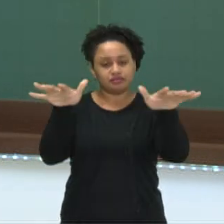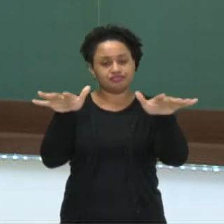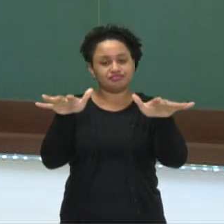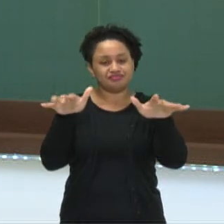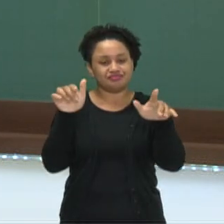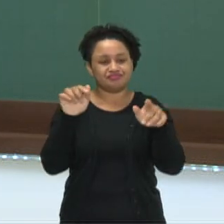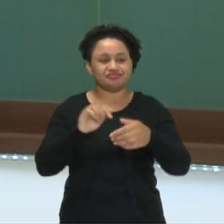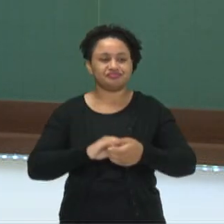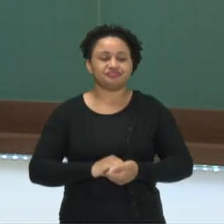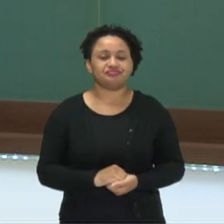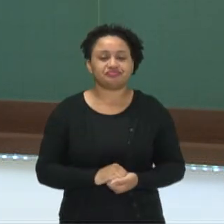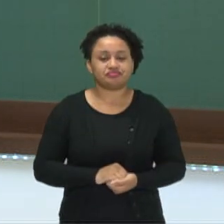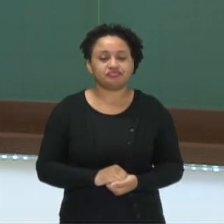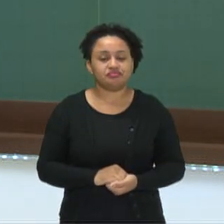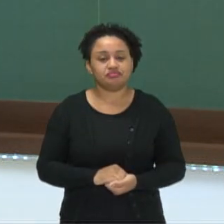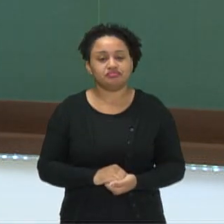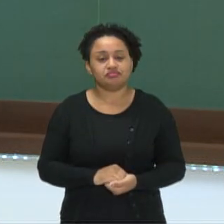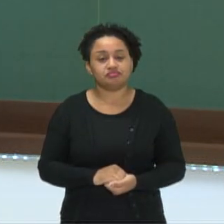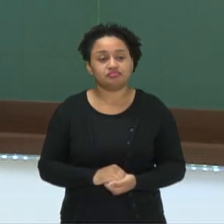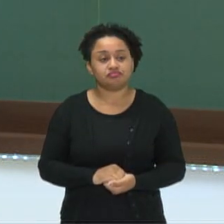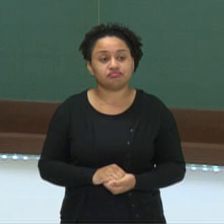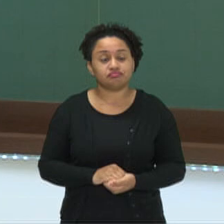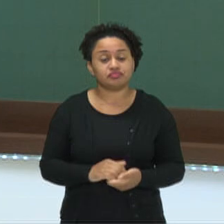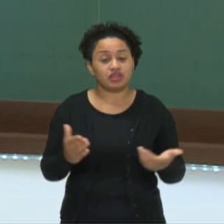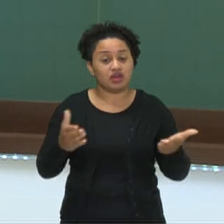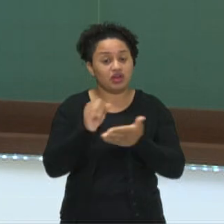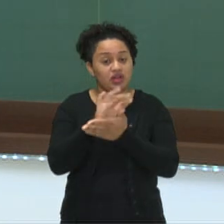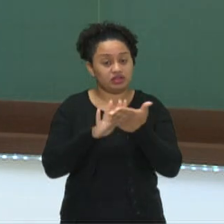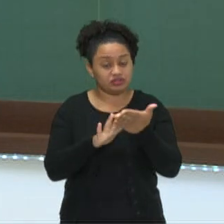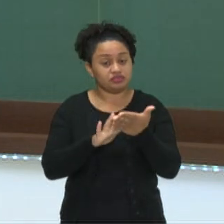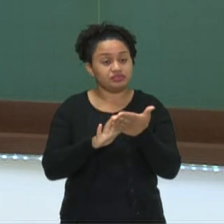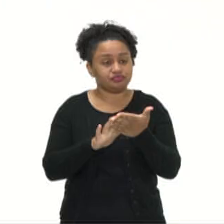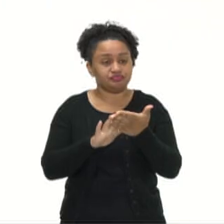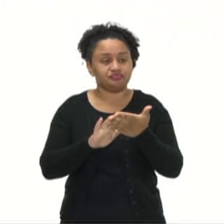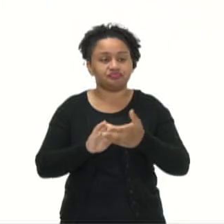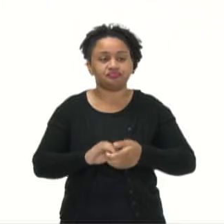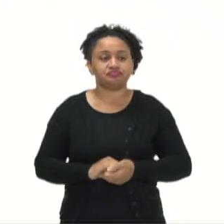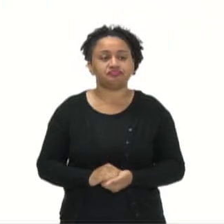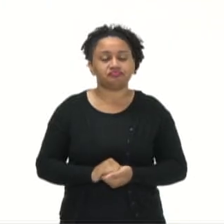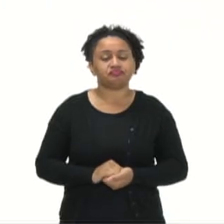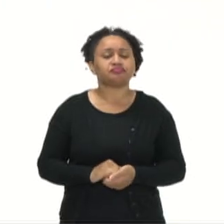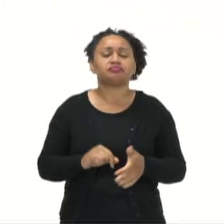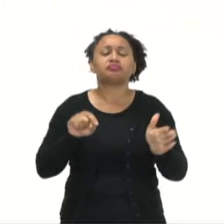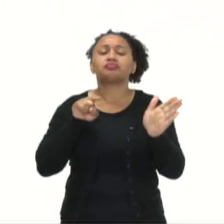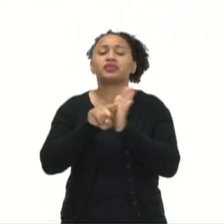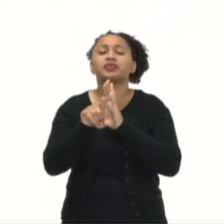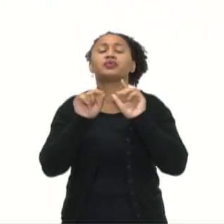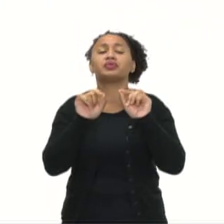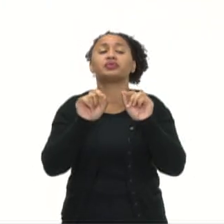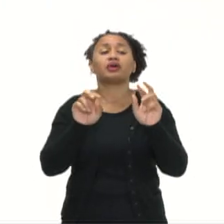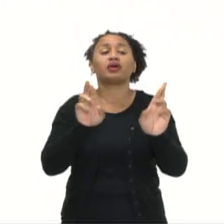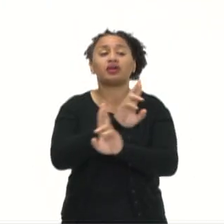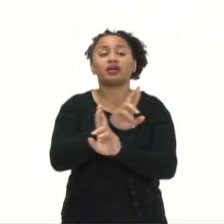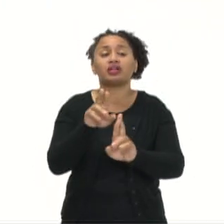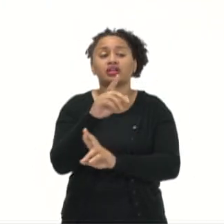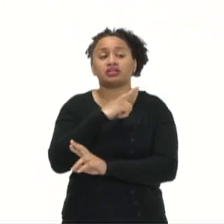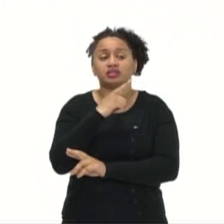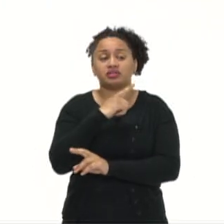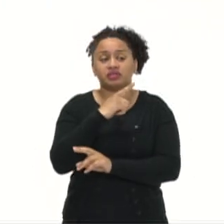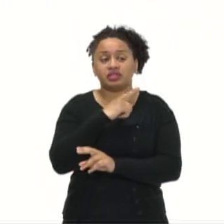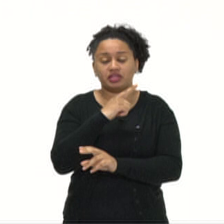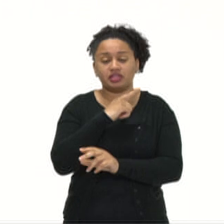da espécie. Vamos fazer uma atividade agora sobre isso aí. E eu pergunto para você, que relação que nós